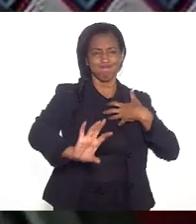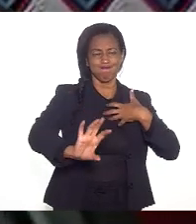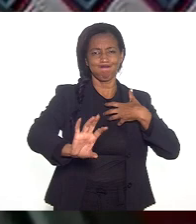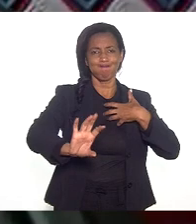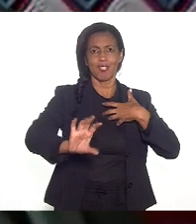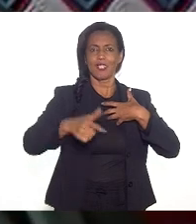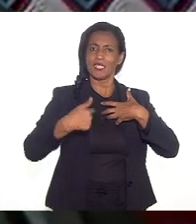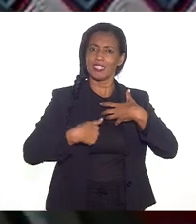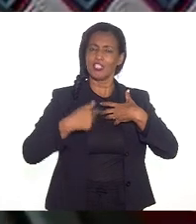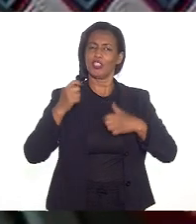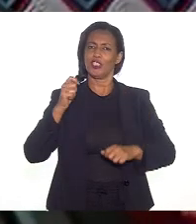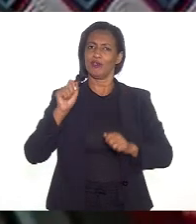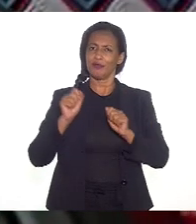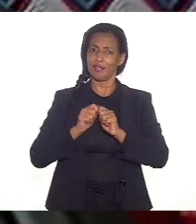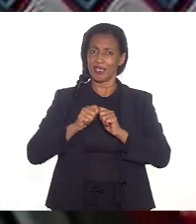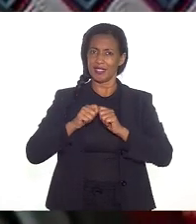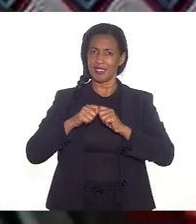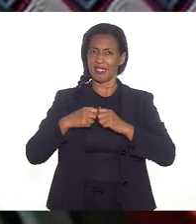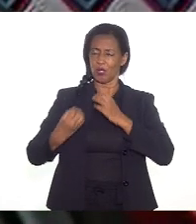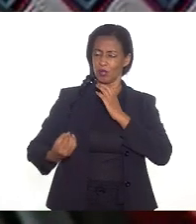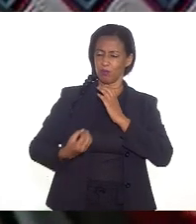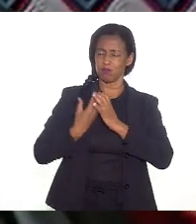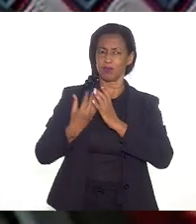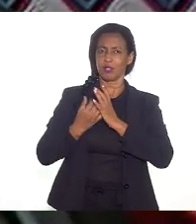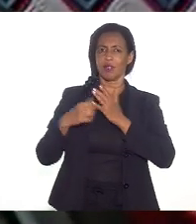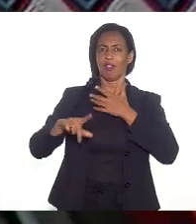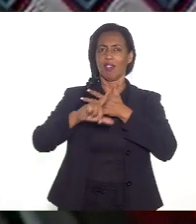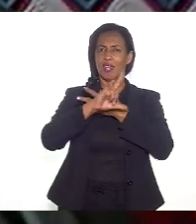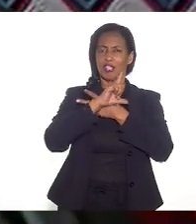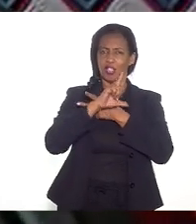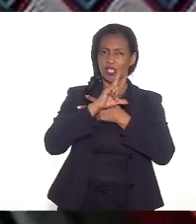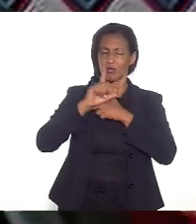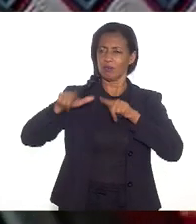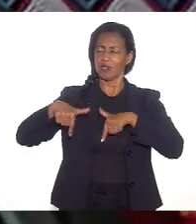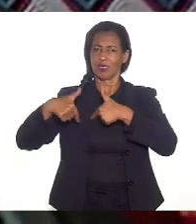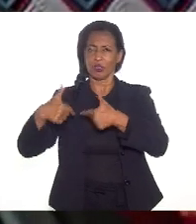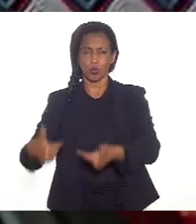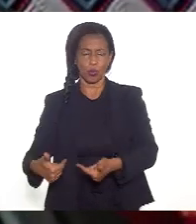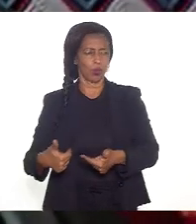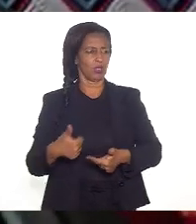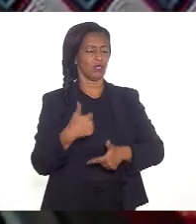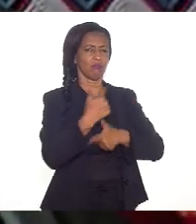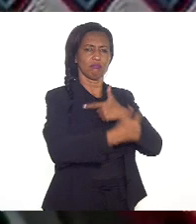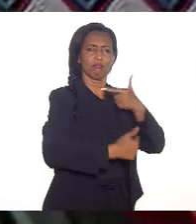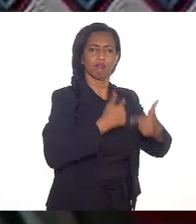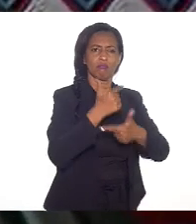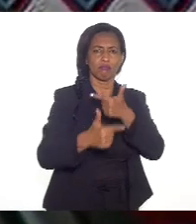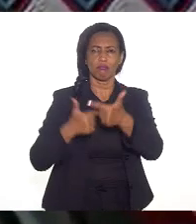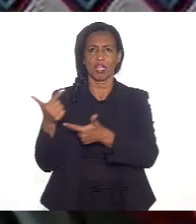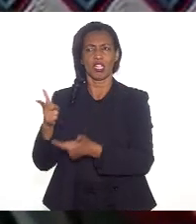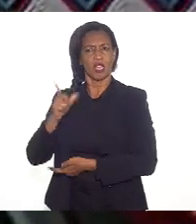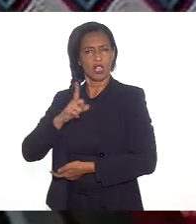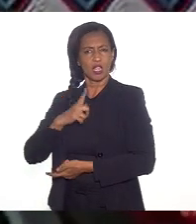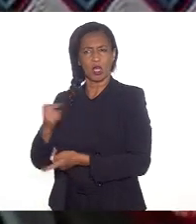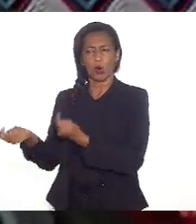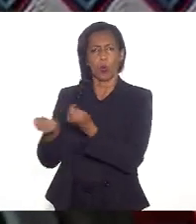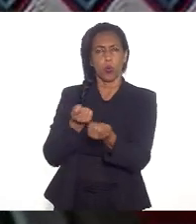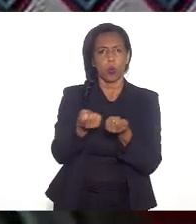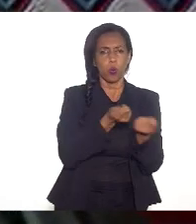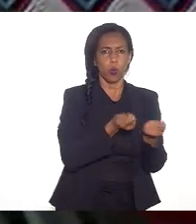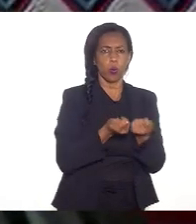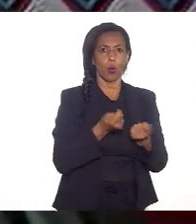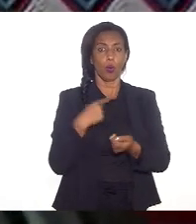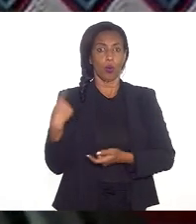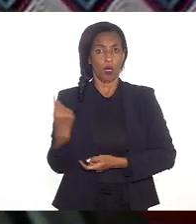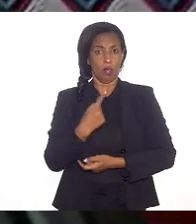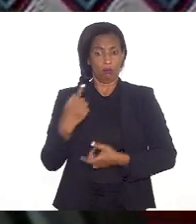e de utilizar nossa produção legislativa, as ações a que a gente tem, né, controle, né, à